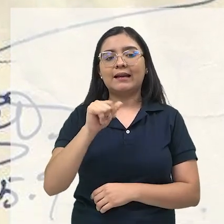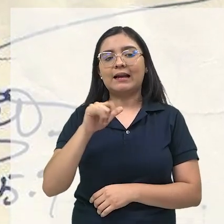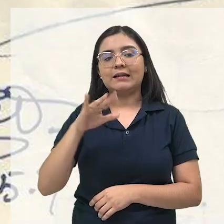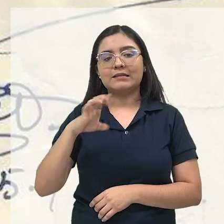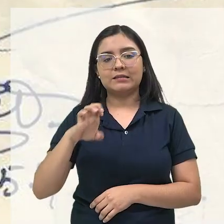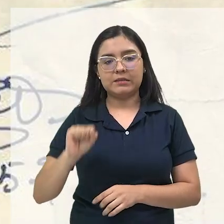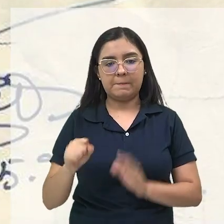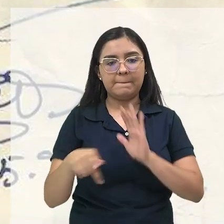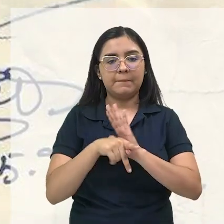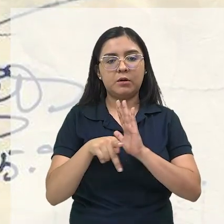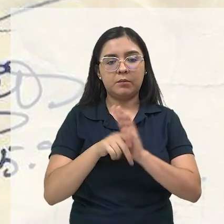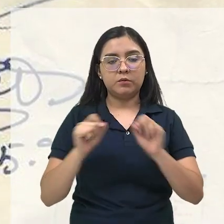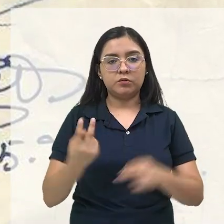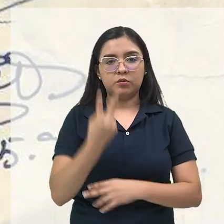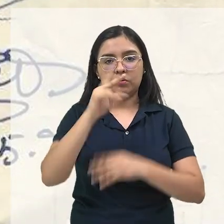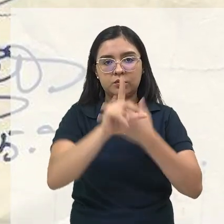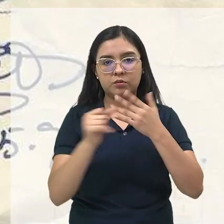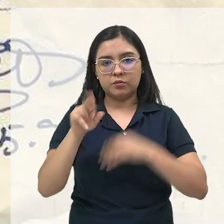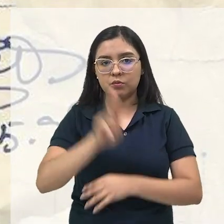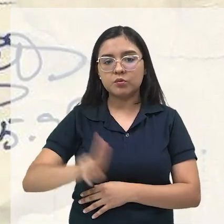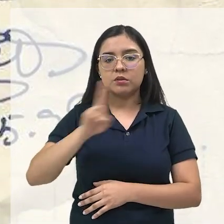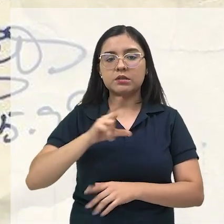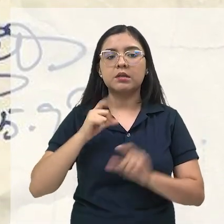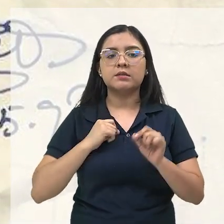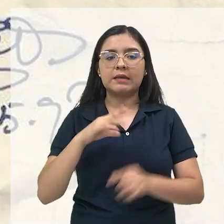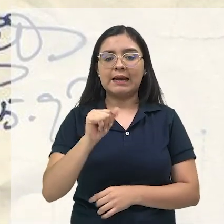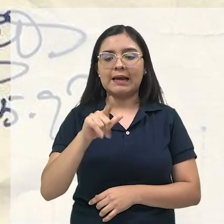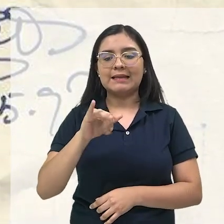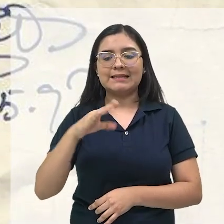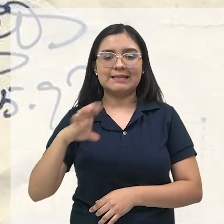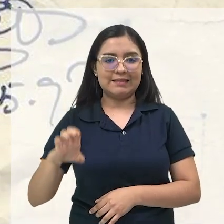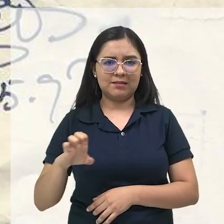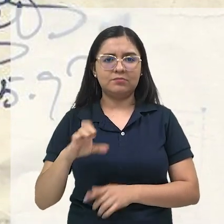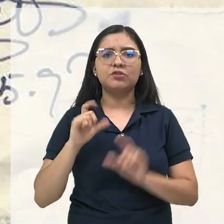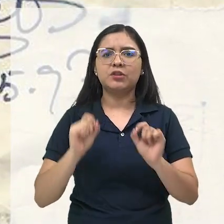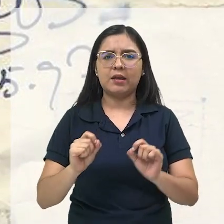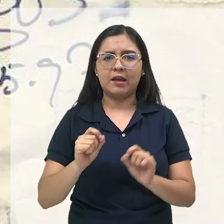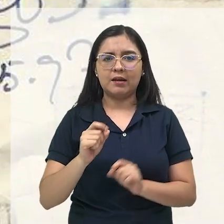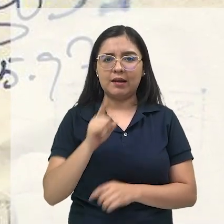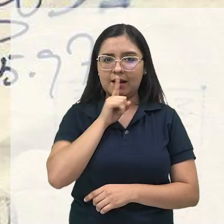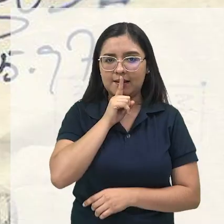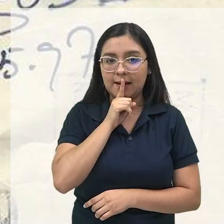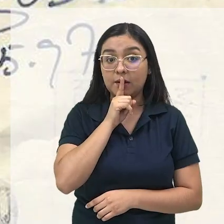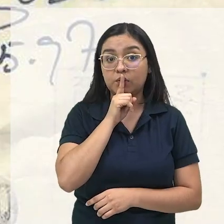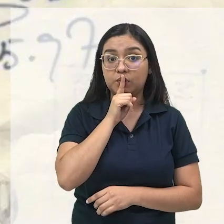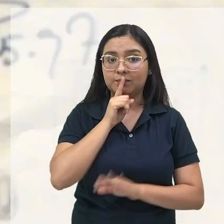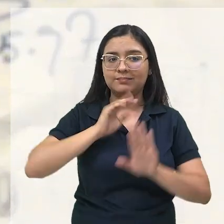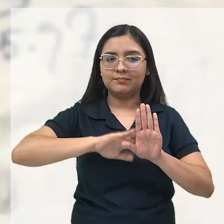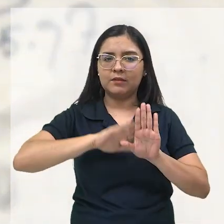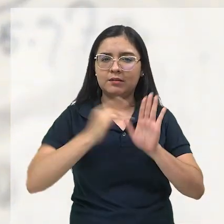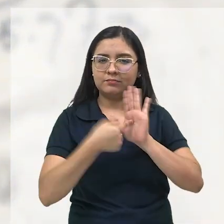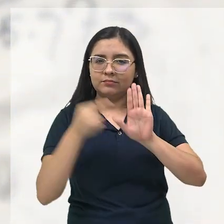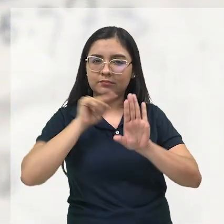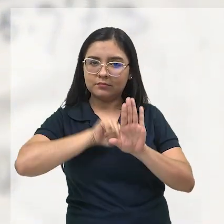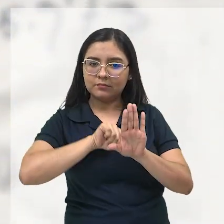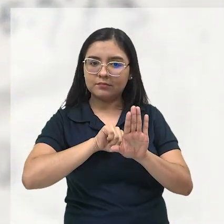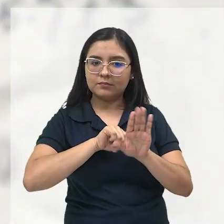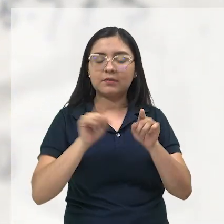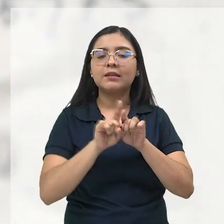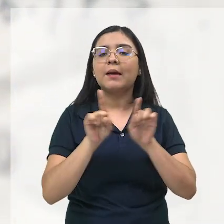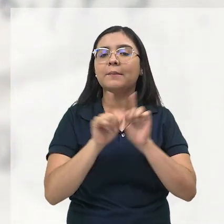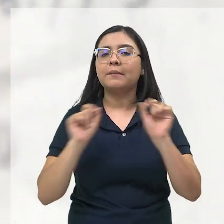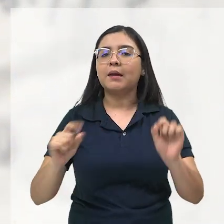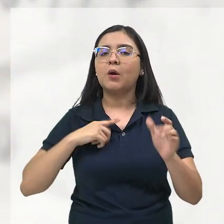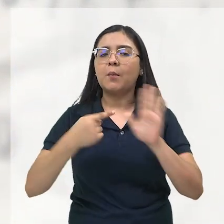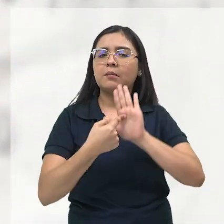Buarque e de Gilberto Gil, né? Utilizando esse termo, né? Cálice. O cálice de quê? De ficar calado, fazer esse trocadilho também com